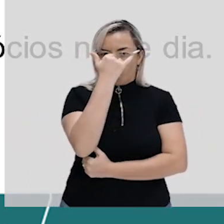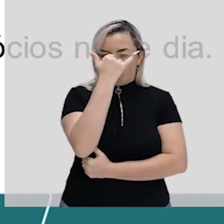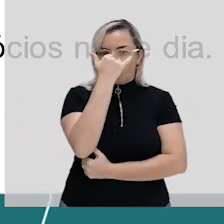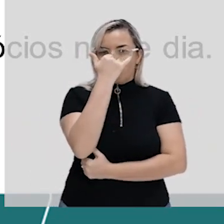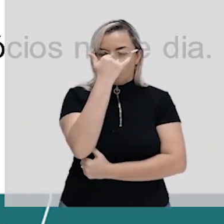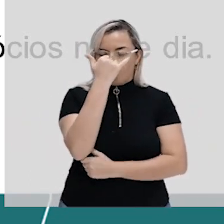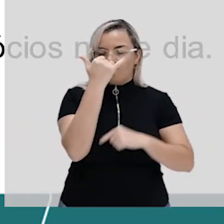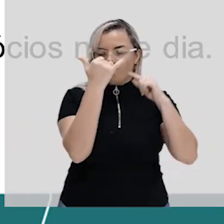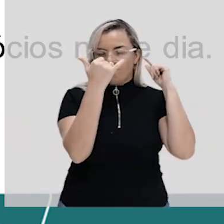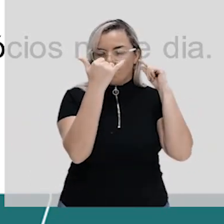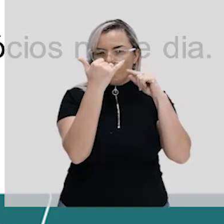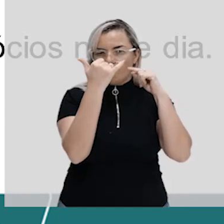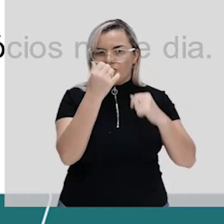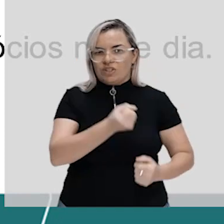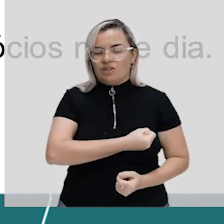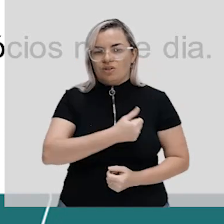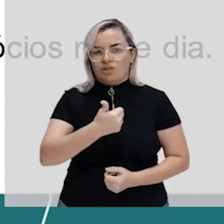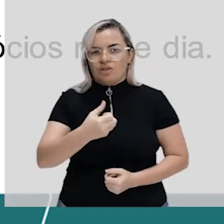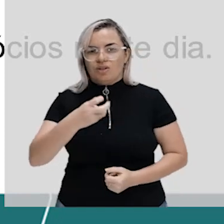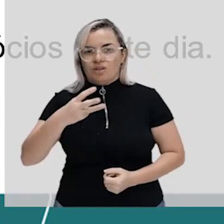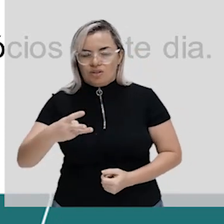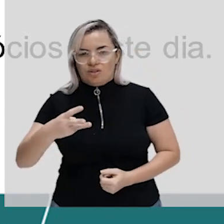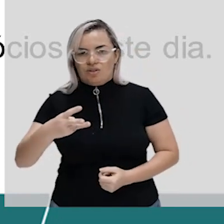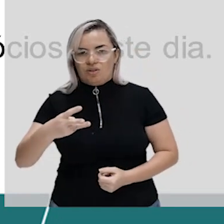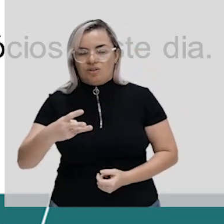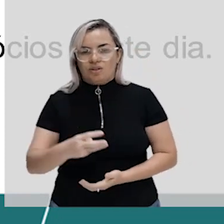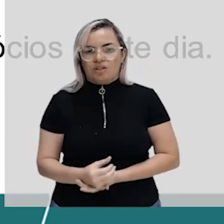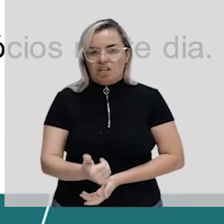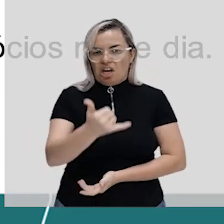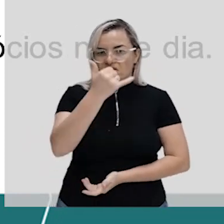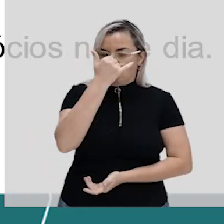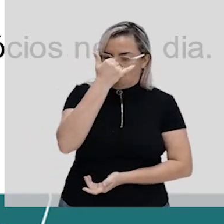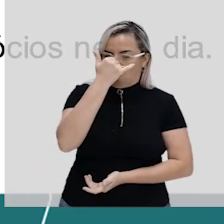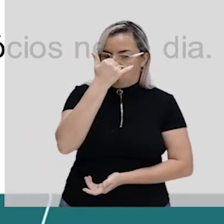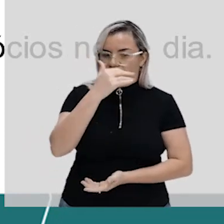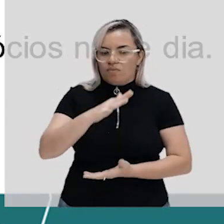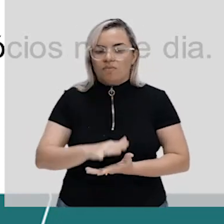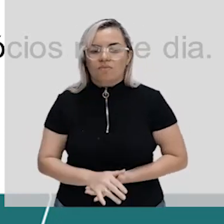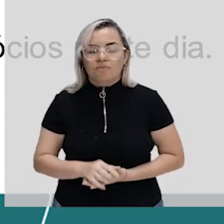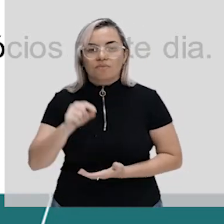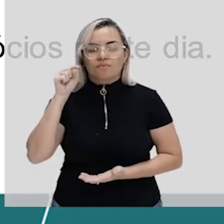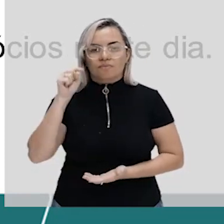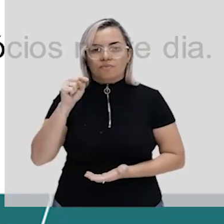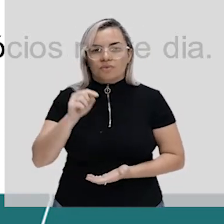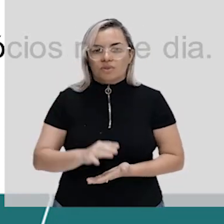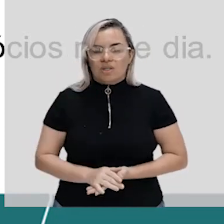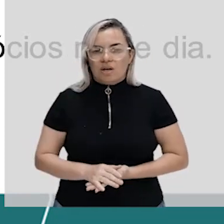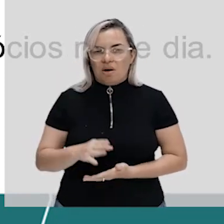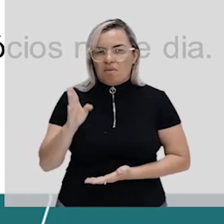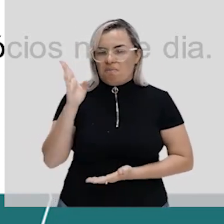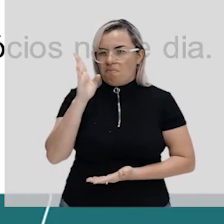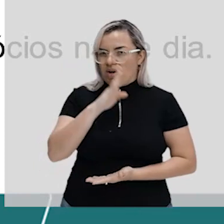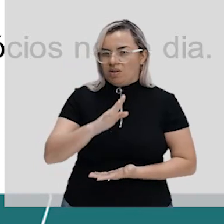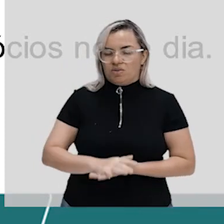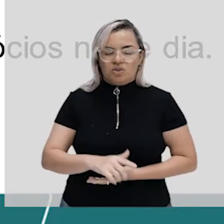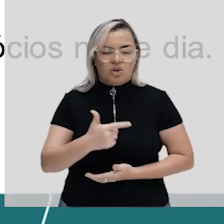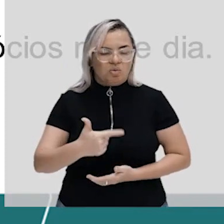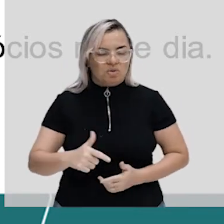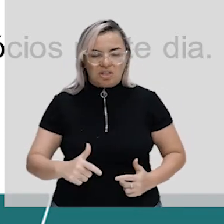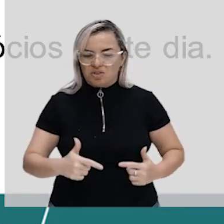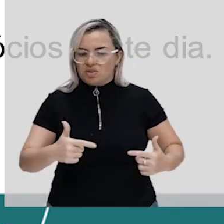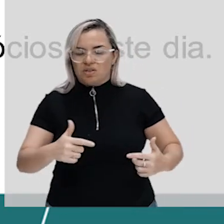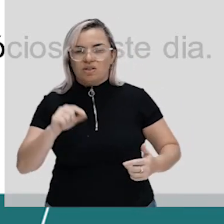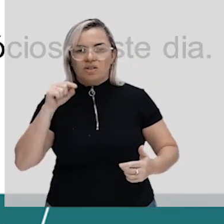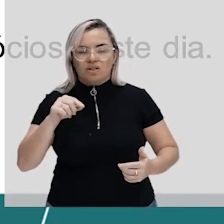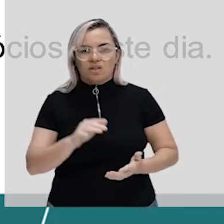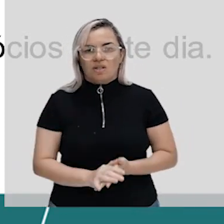visto ali como um número que dá azar, beleza? O número 13 é considerado um número de má sorte, especialmente quando